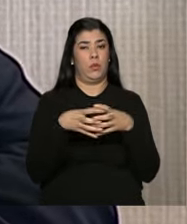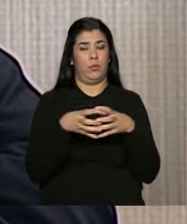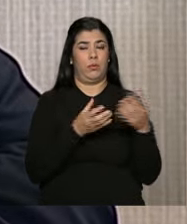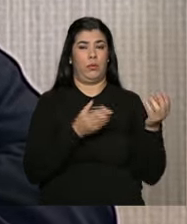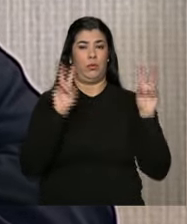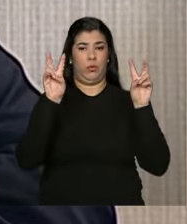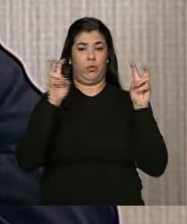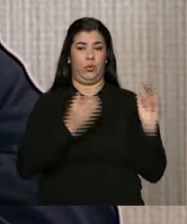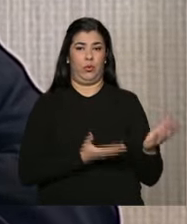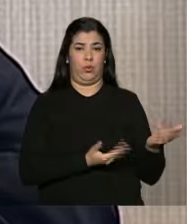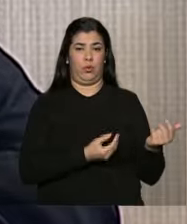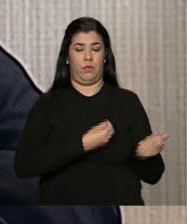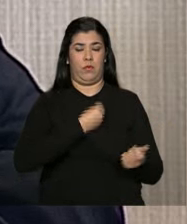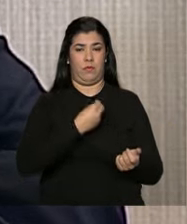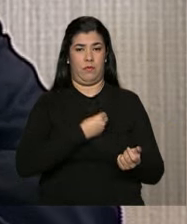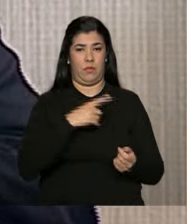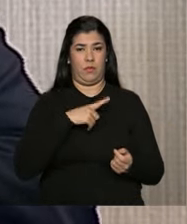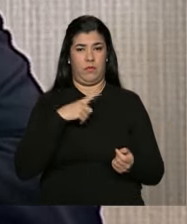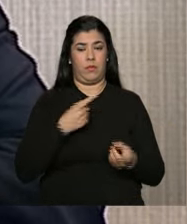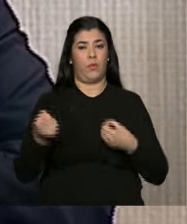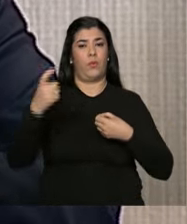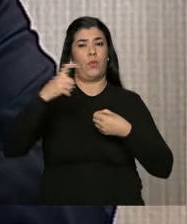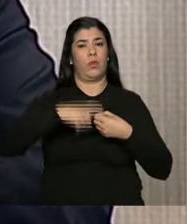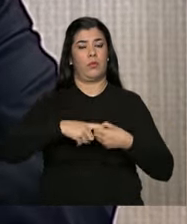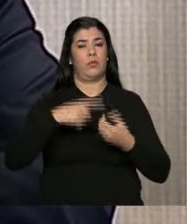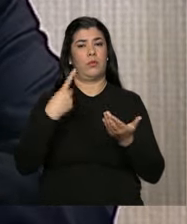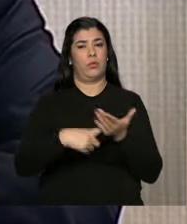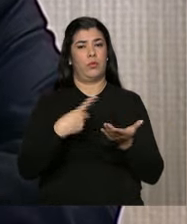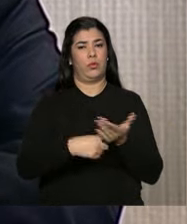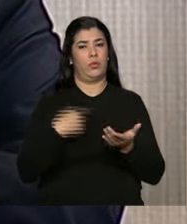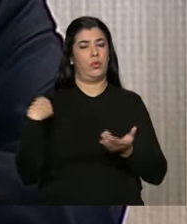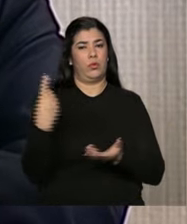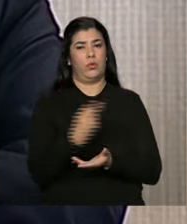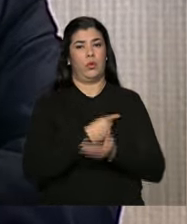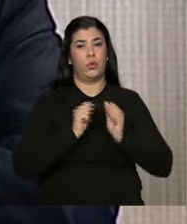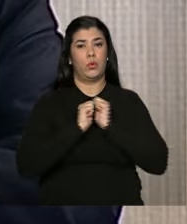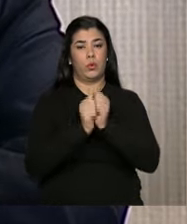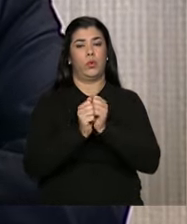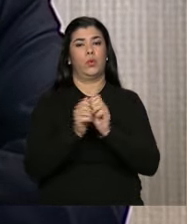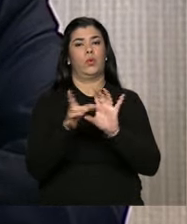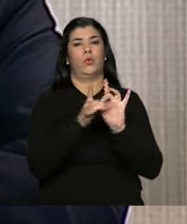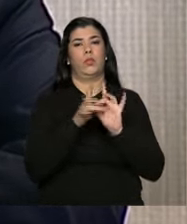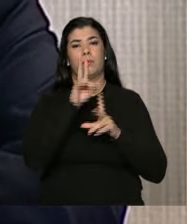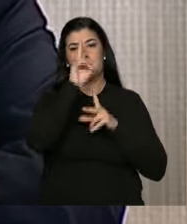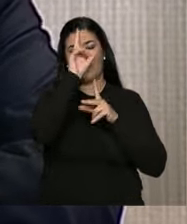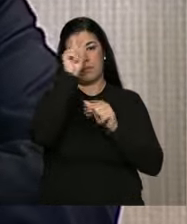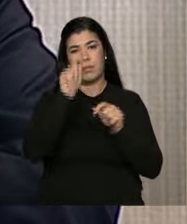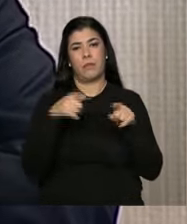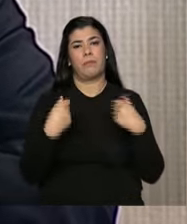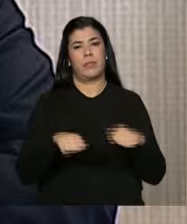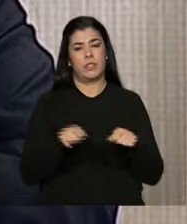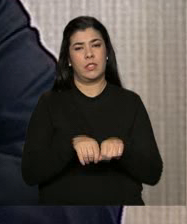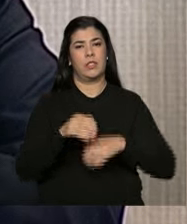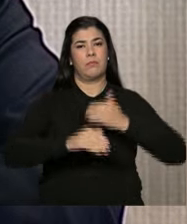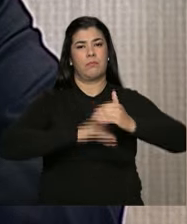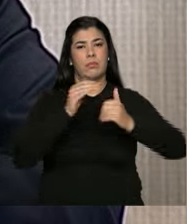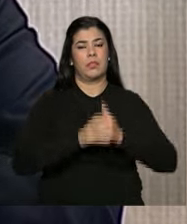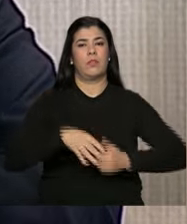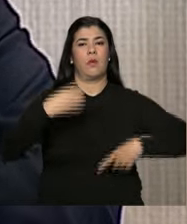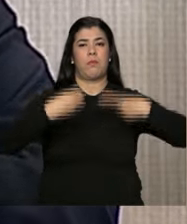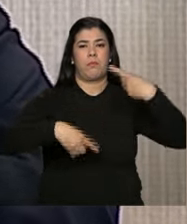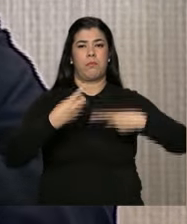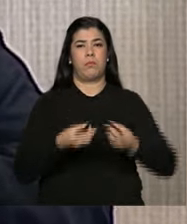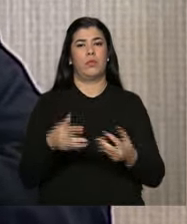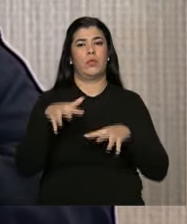pacto eh pela redução dos homicídios no Brasil. Nós achamos que juntos somos mais fortes. Nós temos que integrar as iniciativas, construindo uma